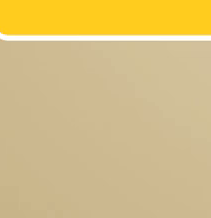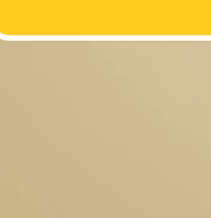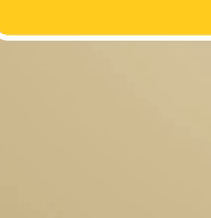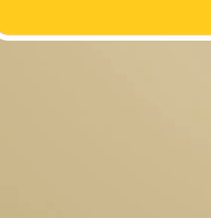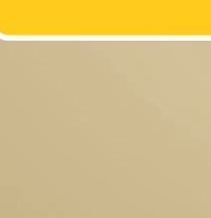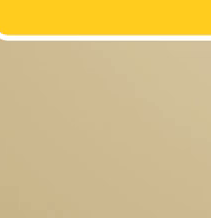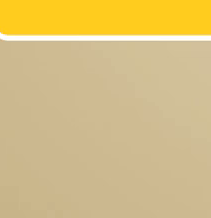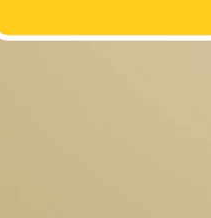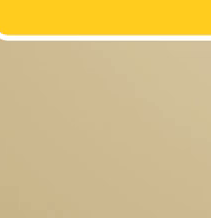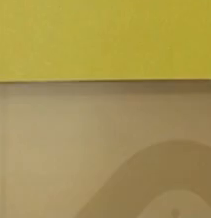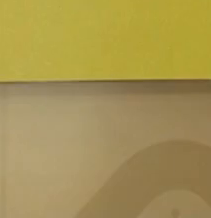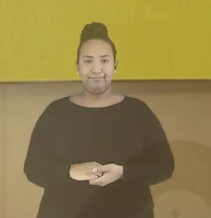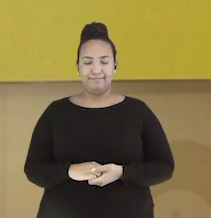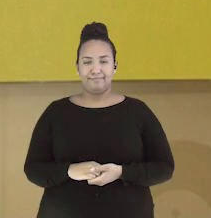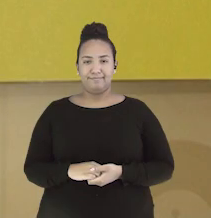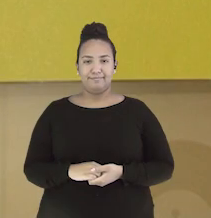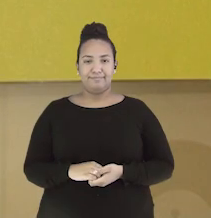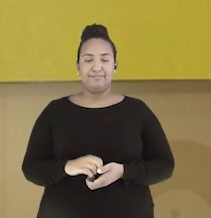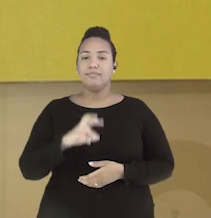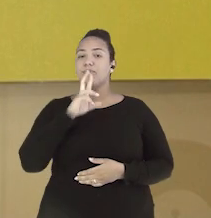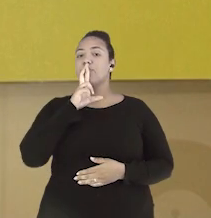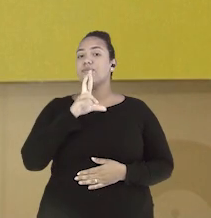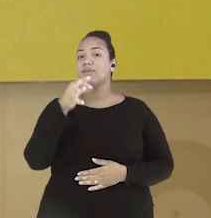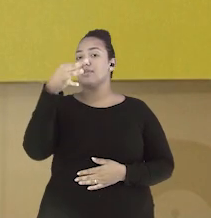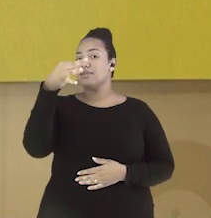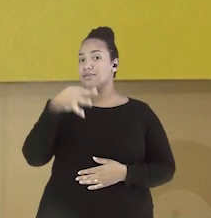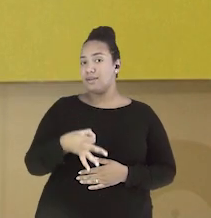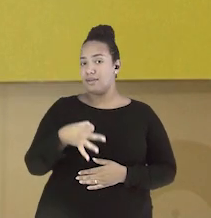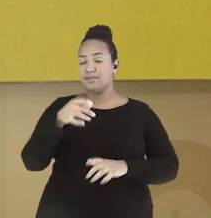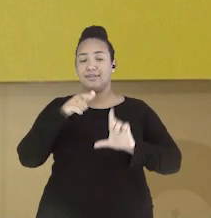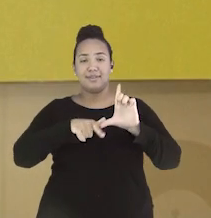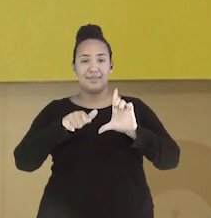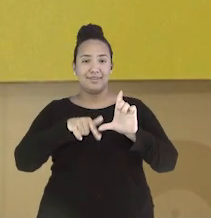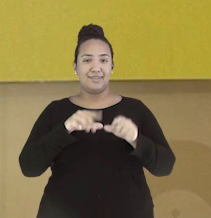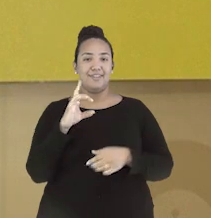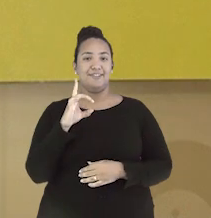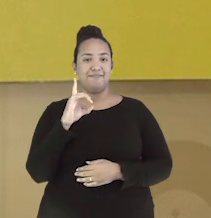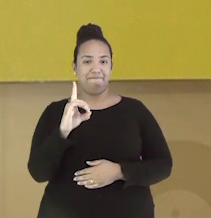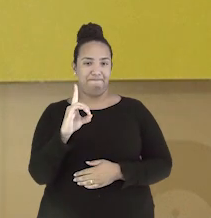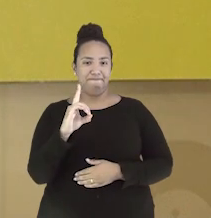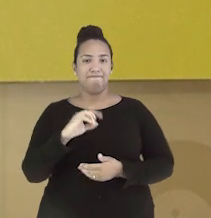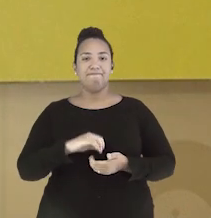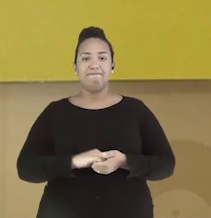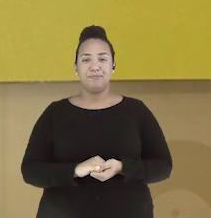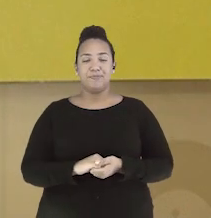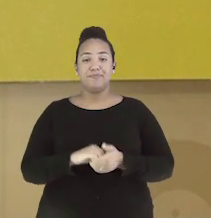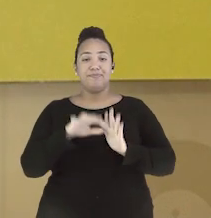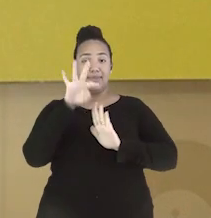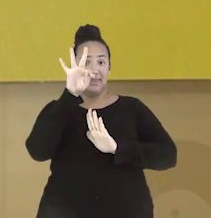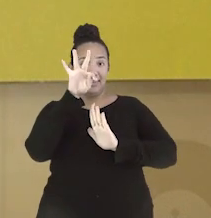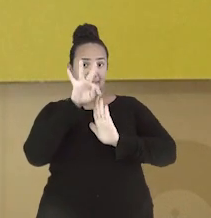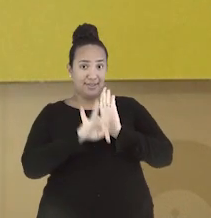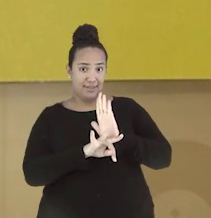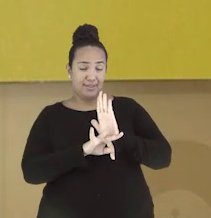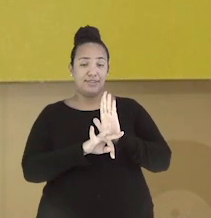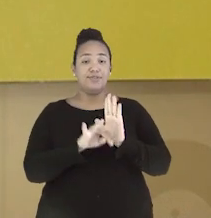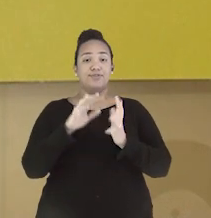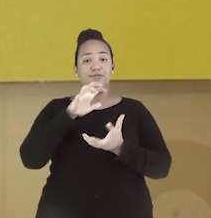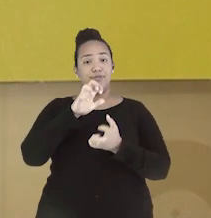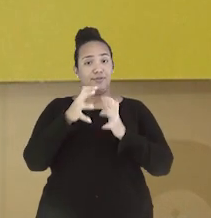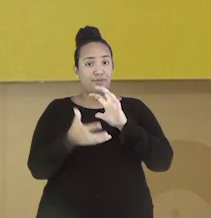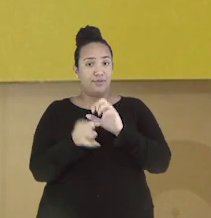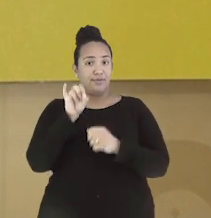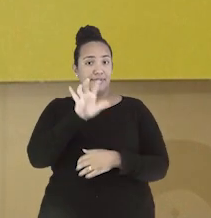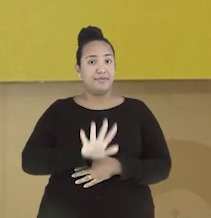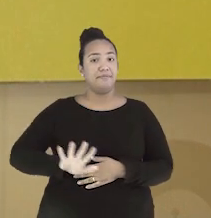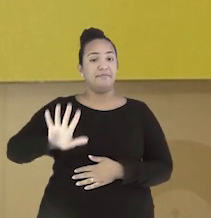E a resposta correta é a letra D. os textos, as formas, as imagens